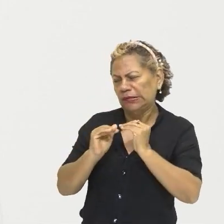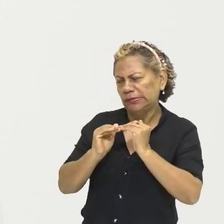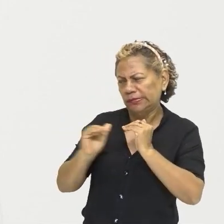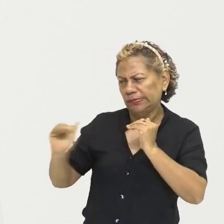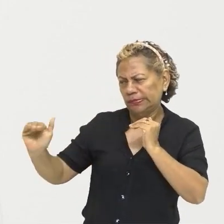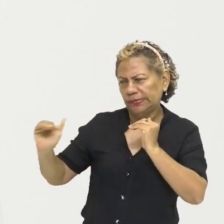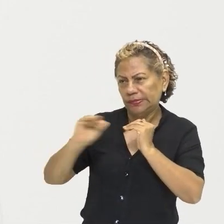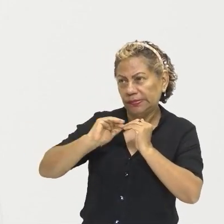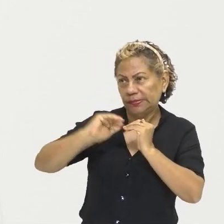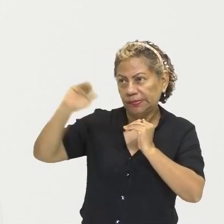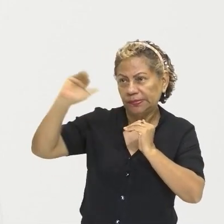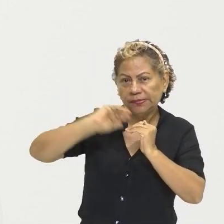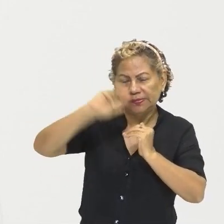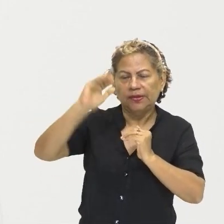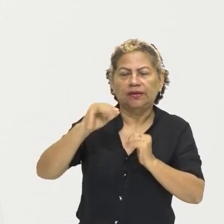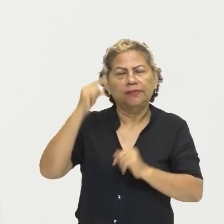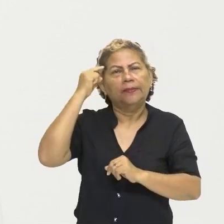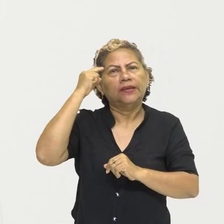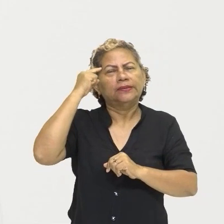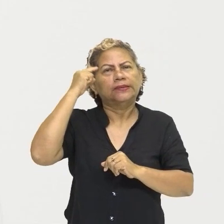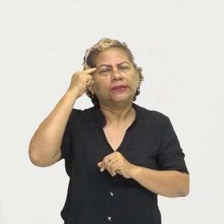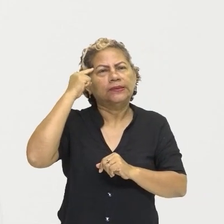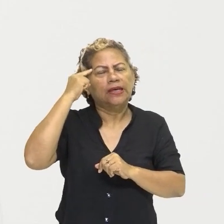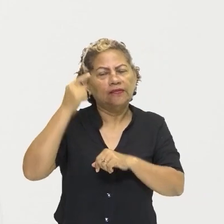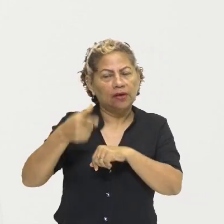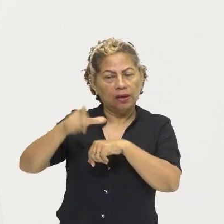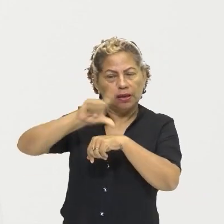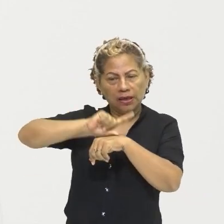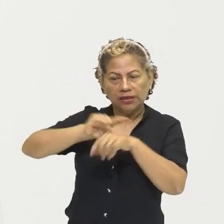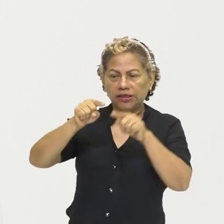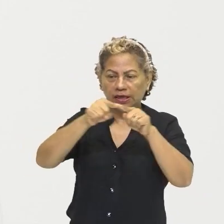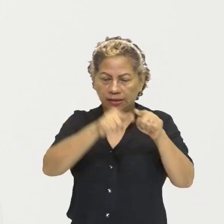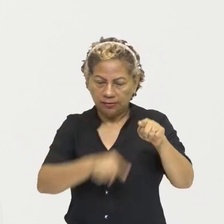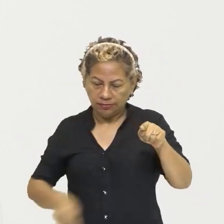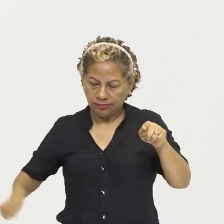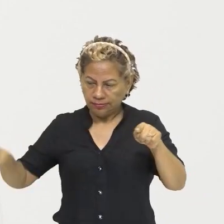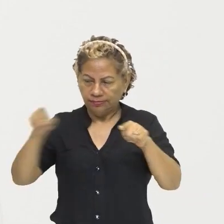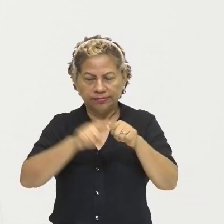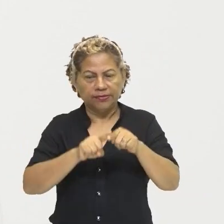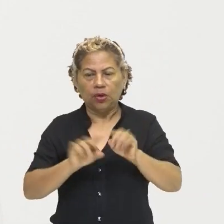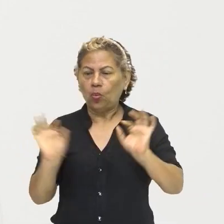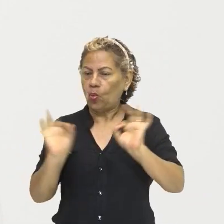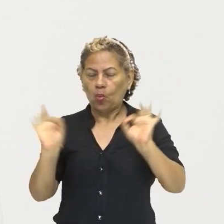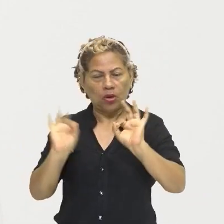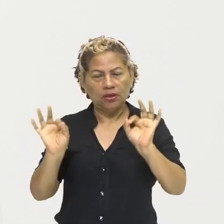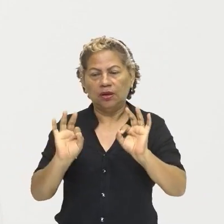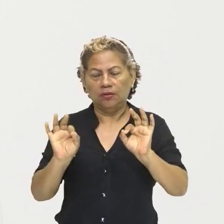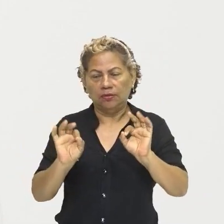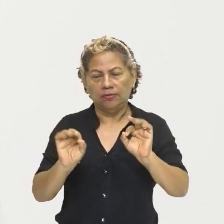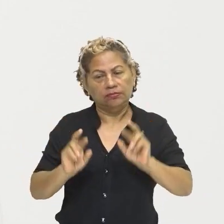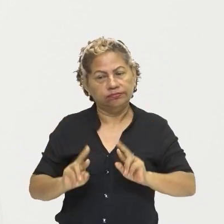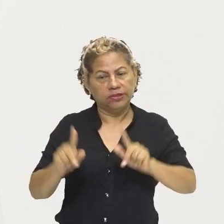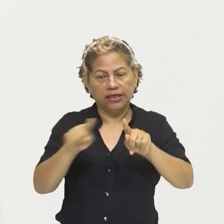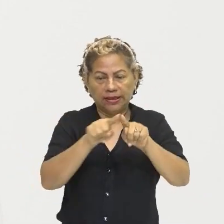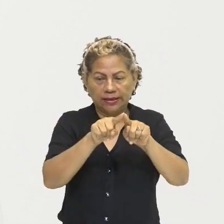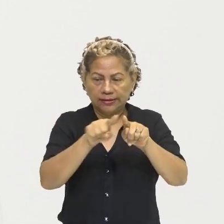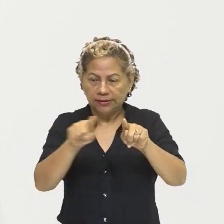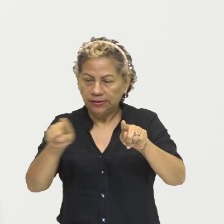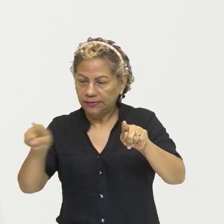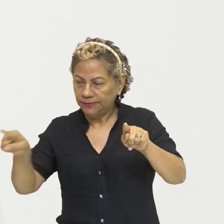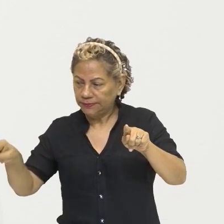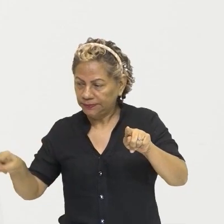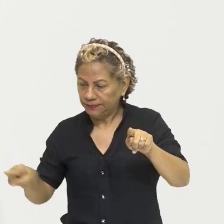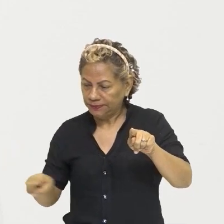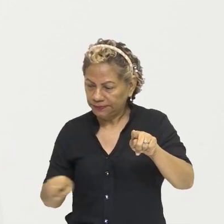órbita era circular, mas, na verdade, a órbita é uma elipse. E o Sol, ele, como